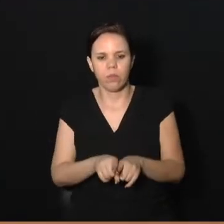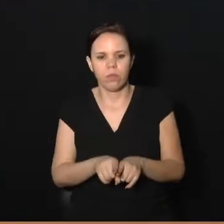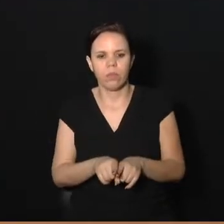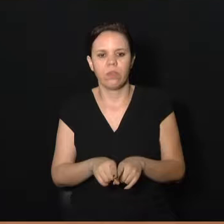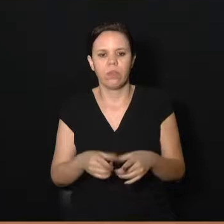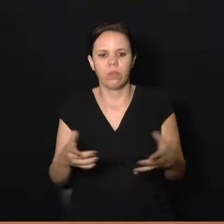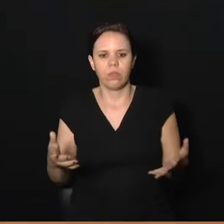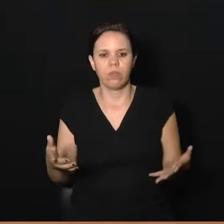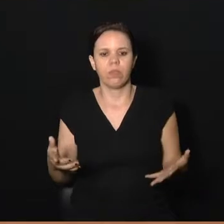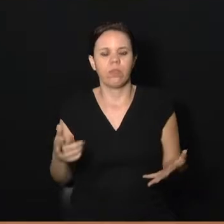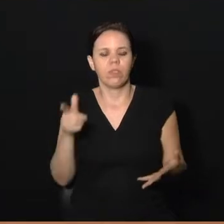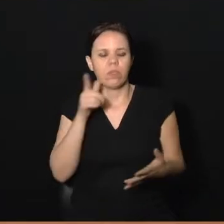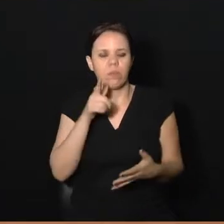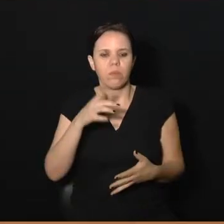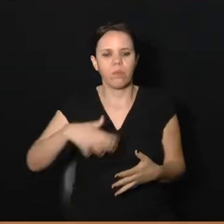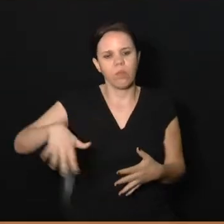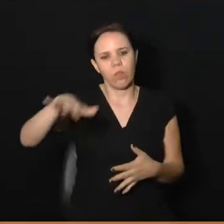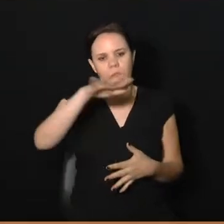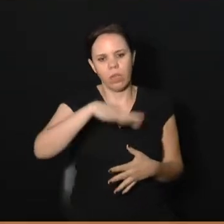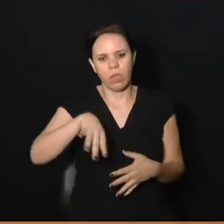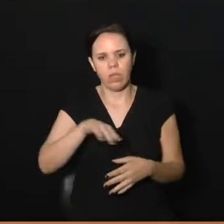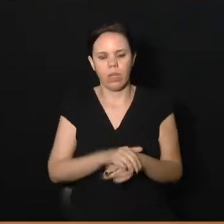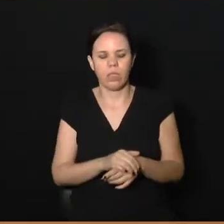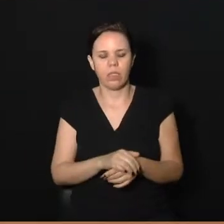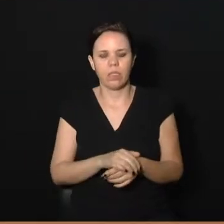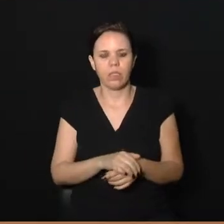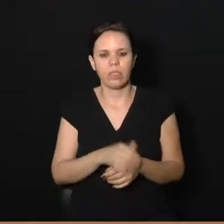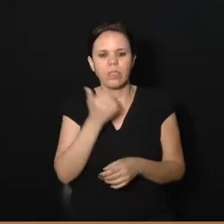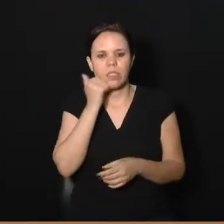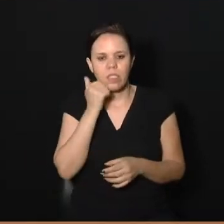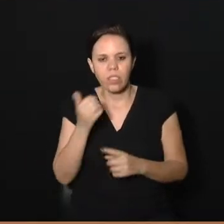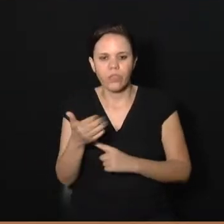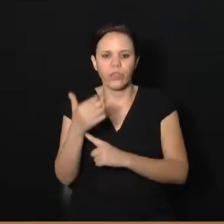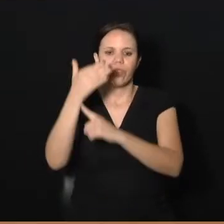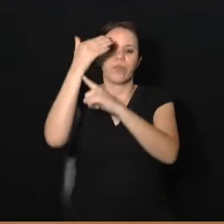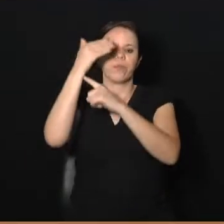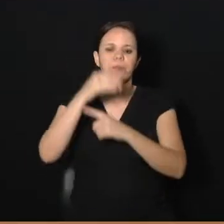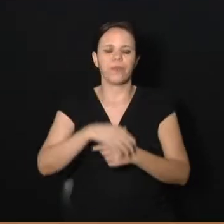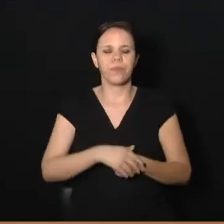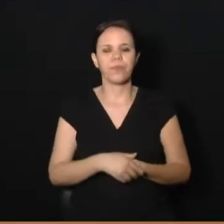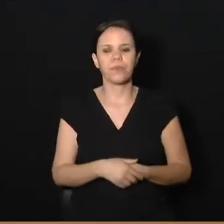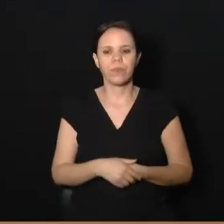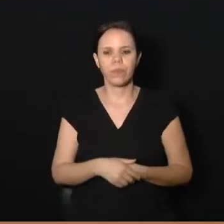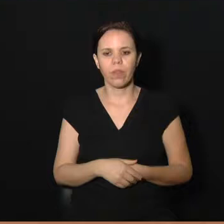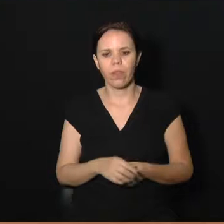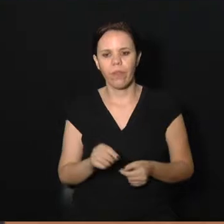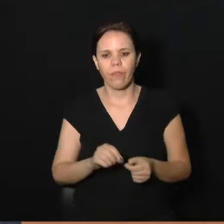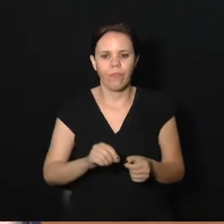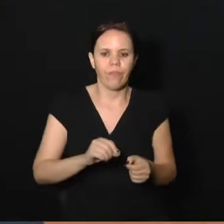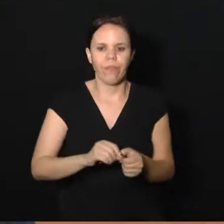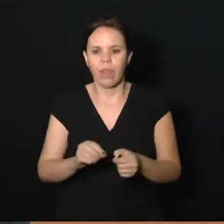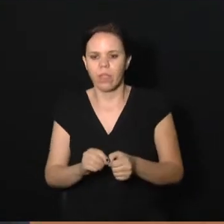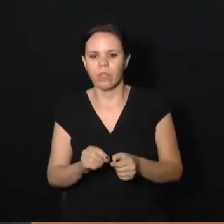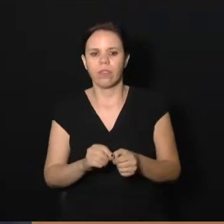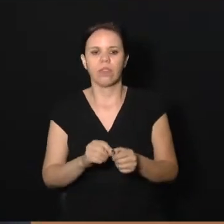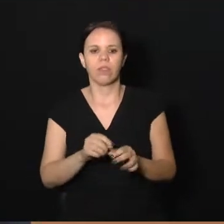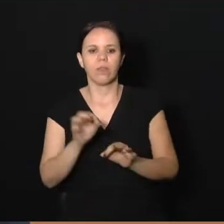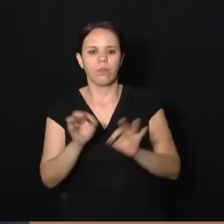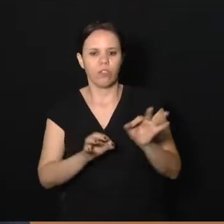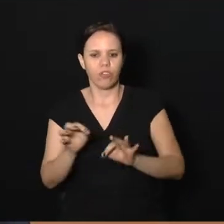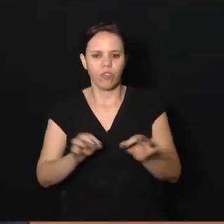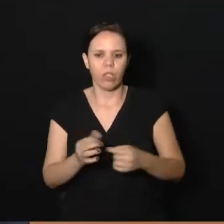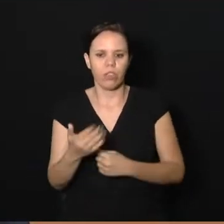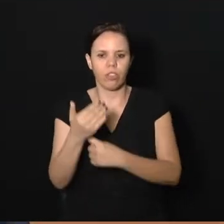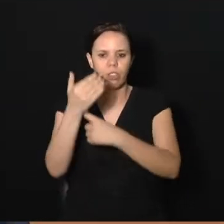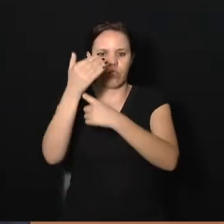empoderamento das mulheres nas áreas científicas e tecnológicas, faz projetos em tecnologia para a educação